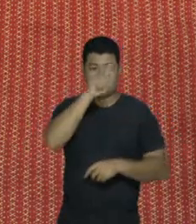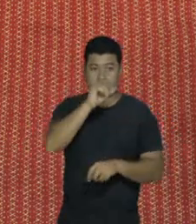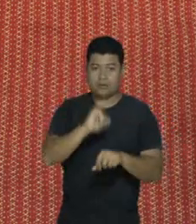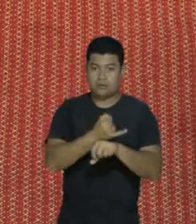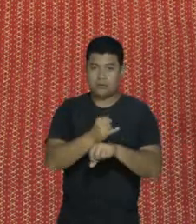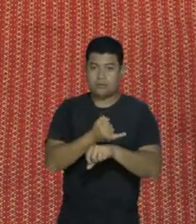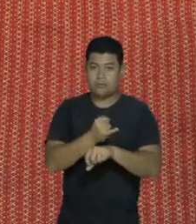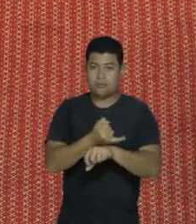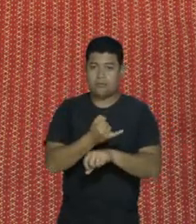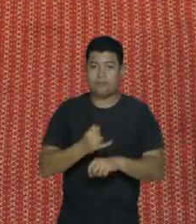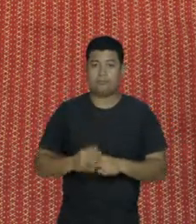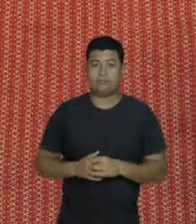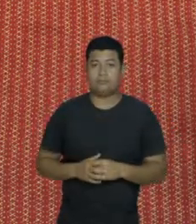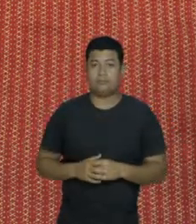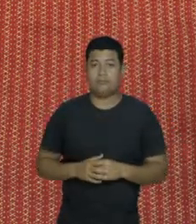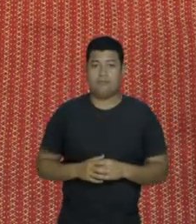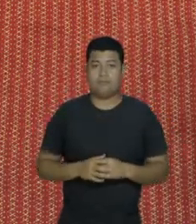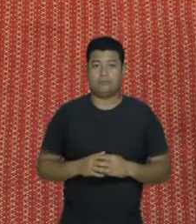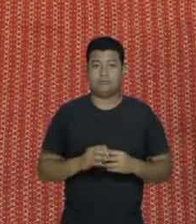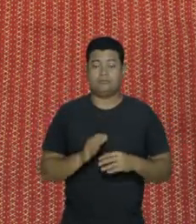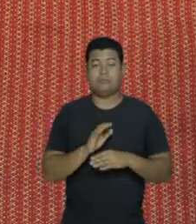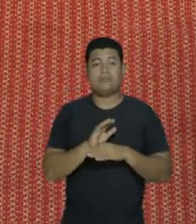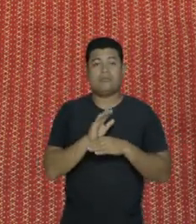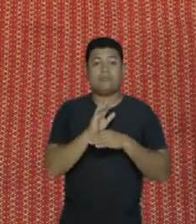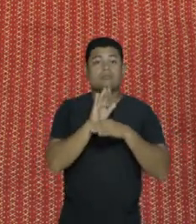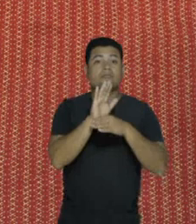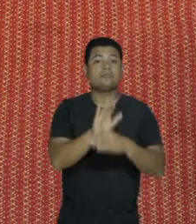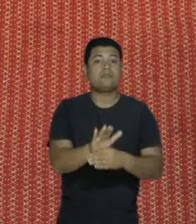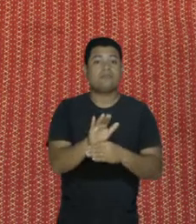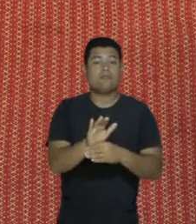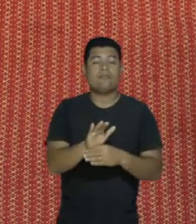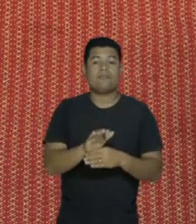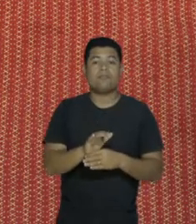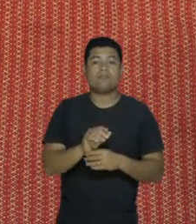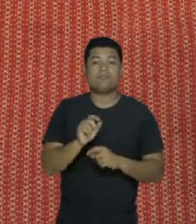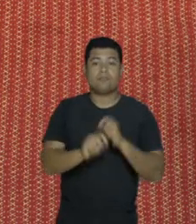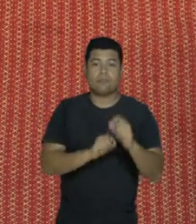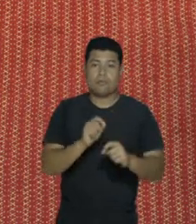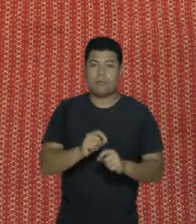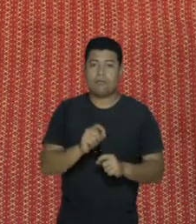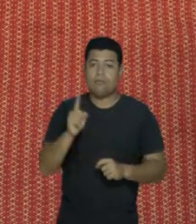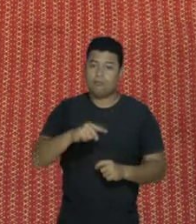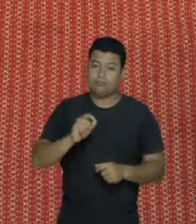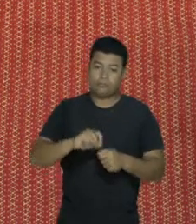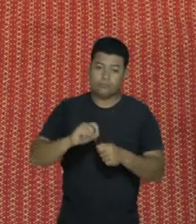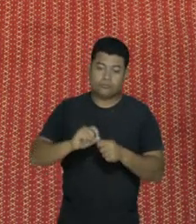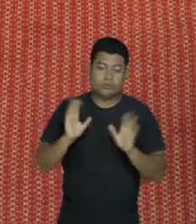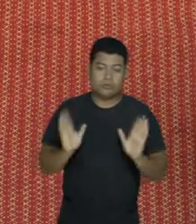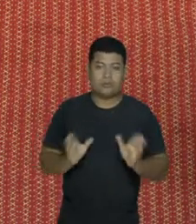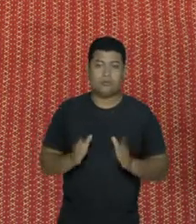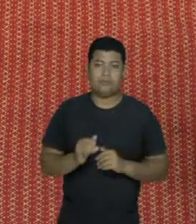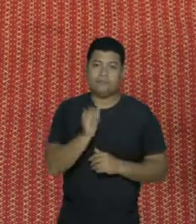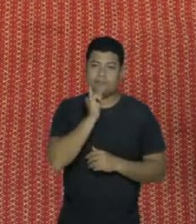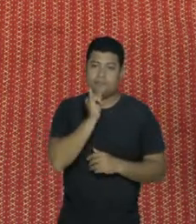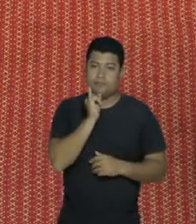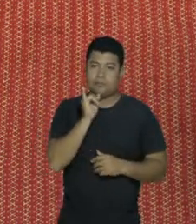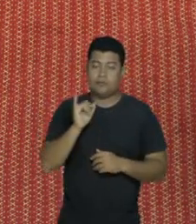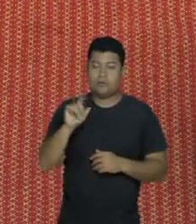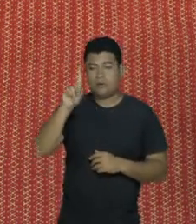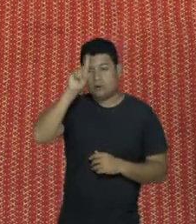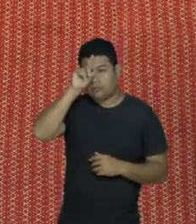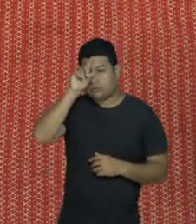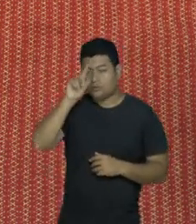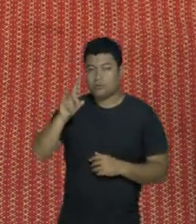que recupera um preso, que leva, inclusive reduzir pena, é o que está sendo feito. Por exemplo, o Hospital Infantil em